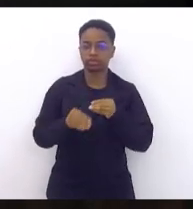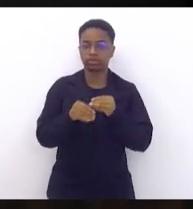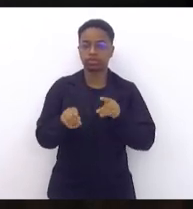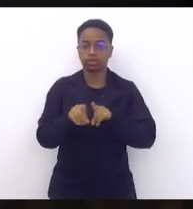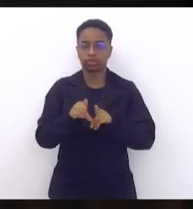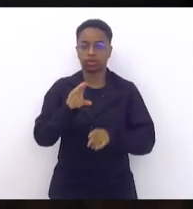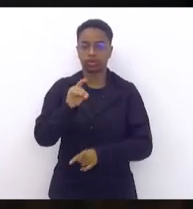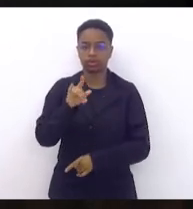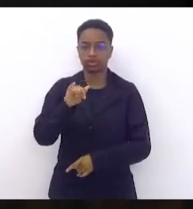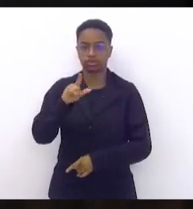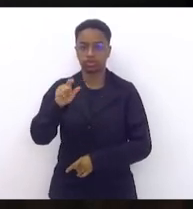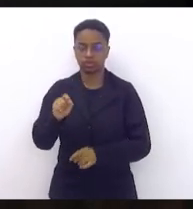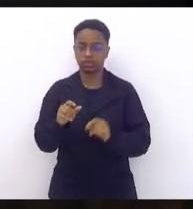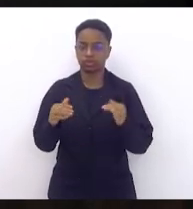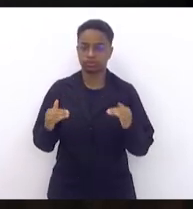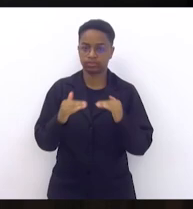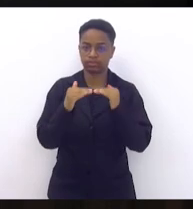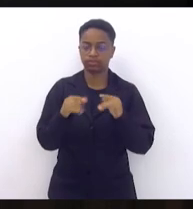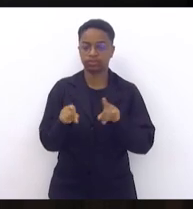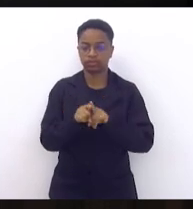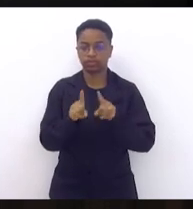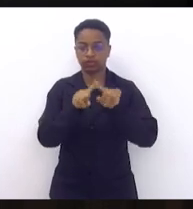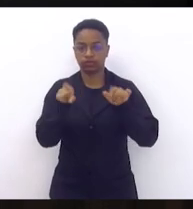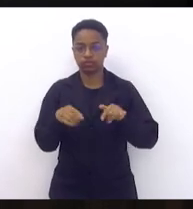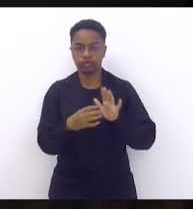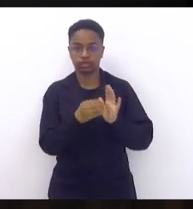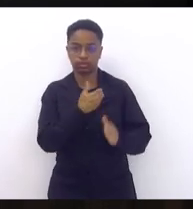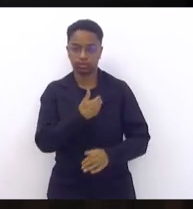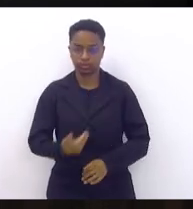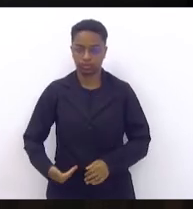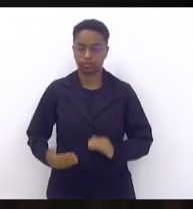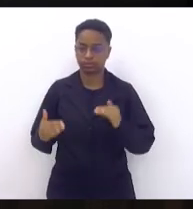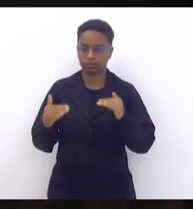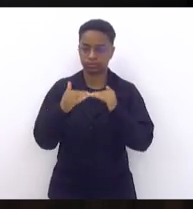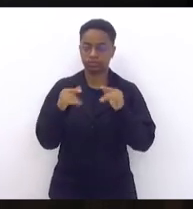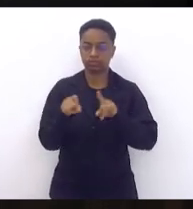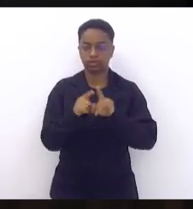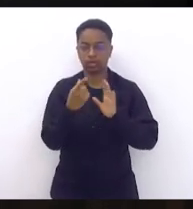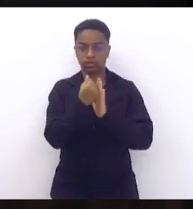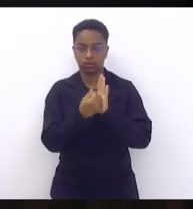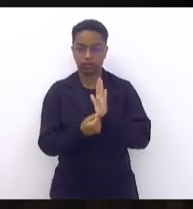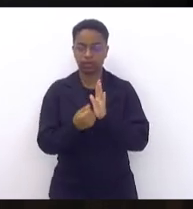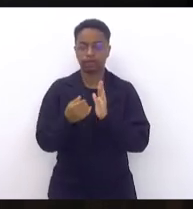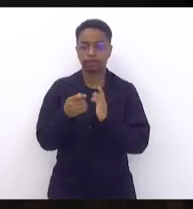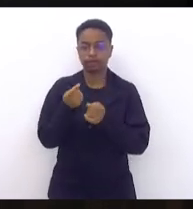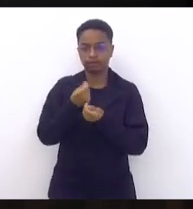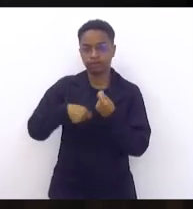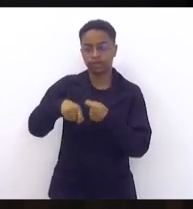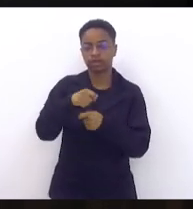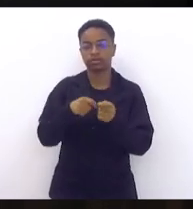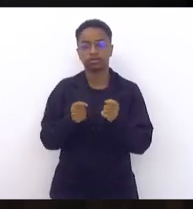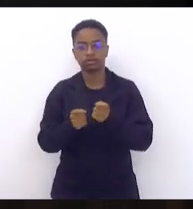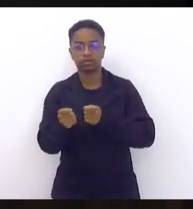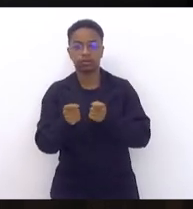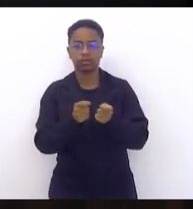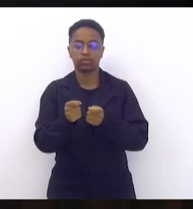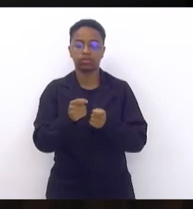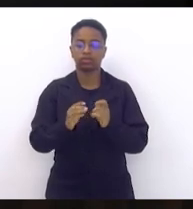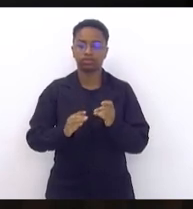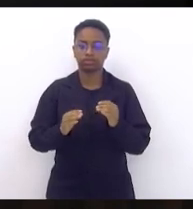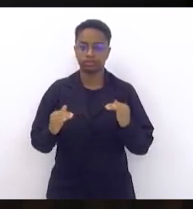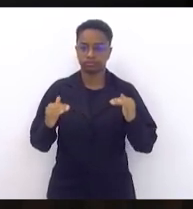favorável, de Servidores Públicos, favorável, e de Orçamento, Finanças, Fiscalização Financeira e Controle,